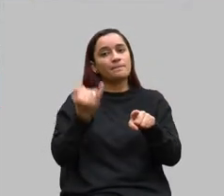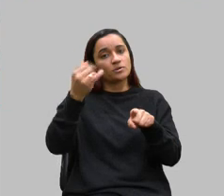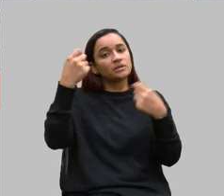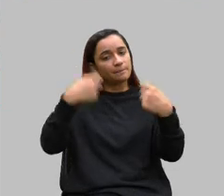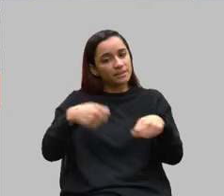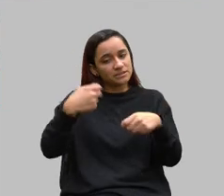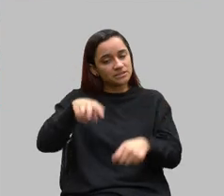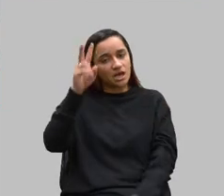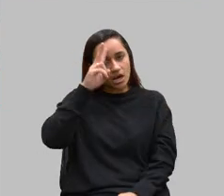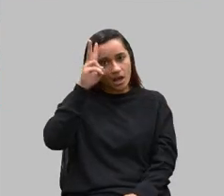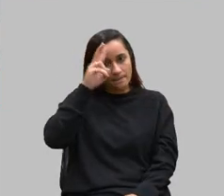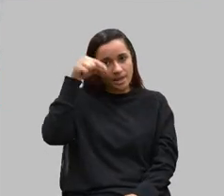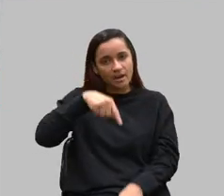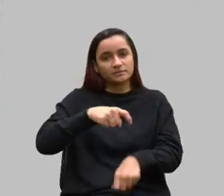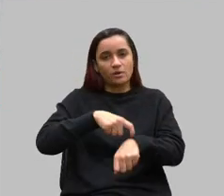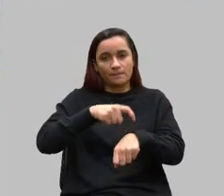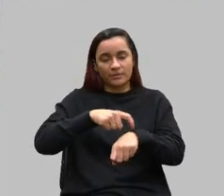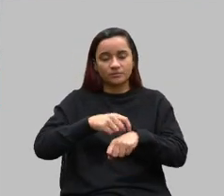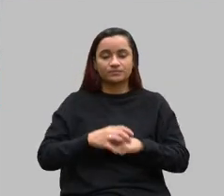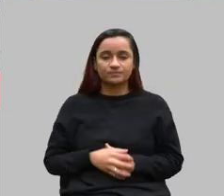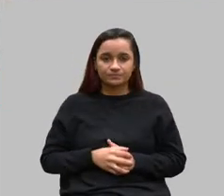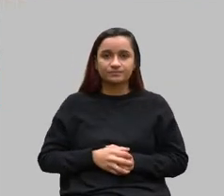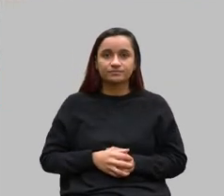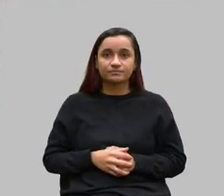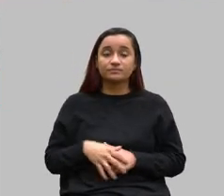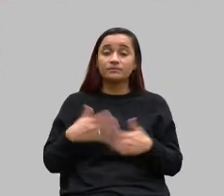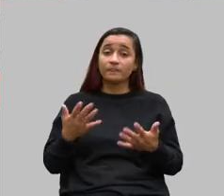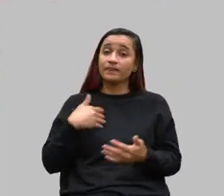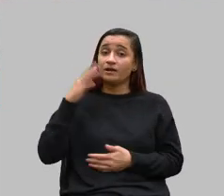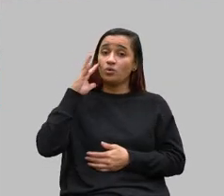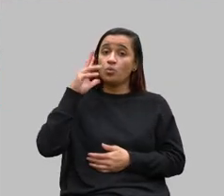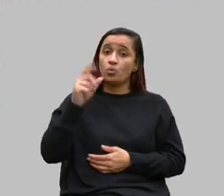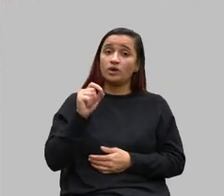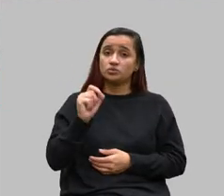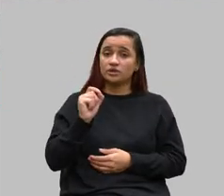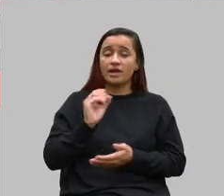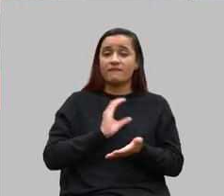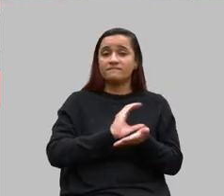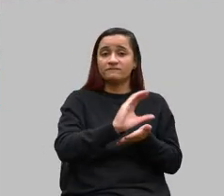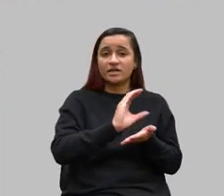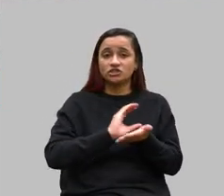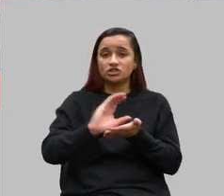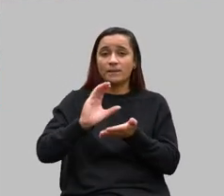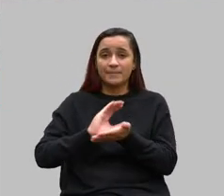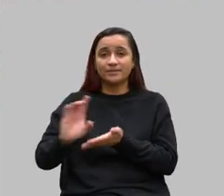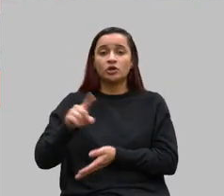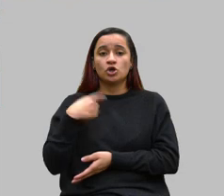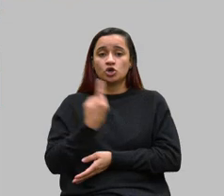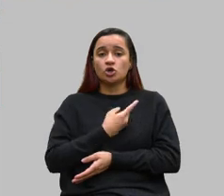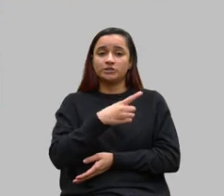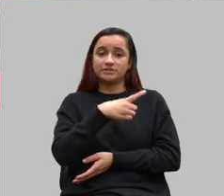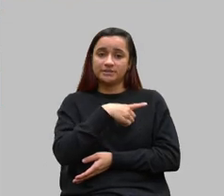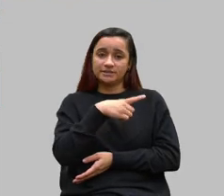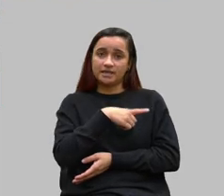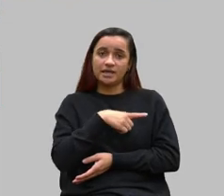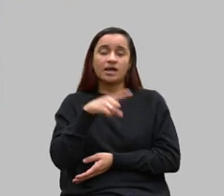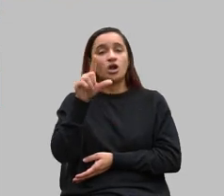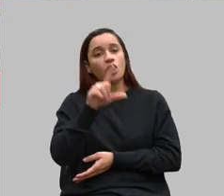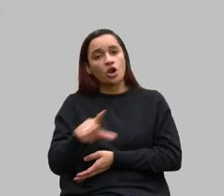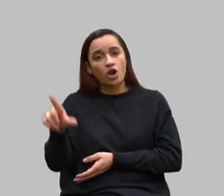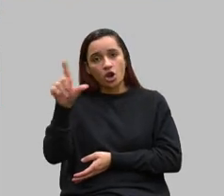eh esse momento né acho que dos investimentos e que nós temos é claro